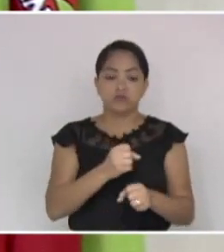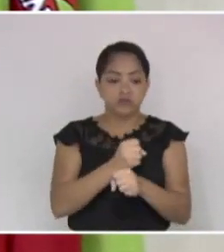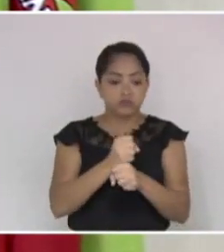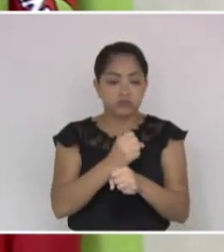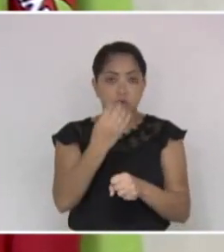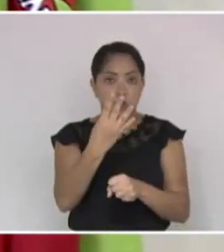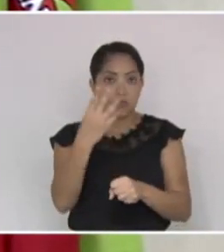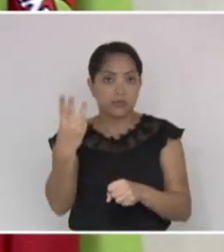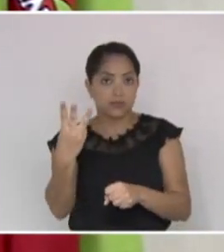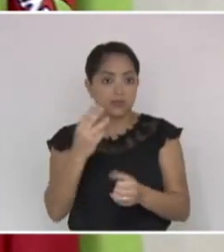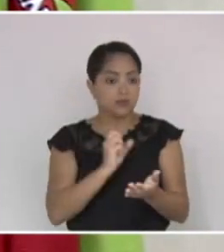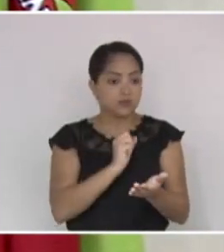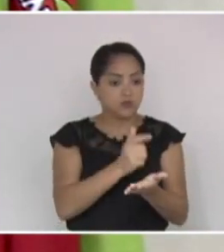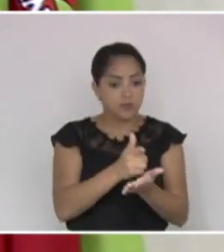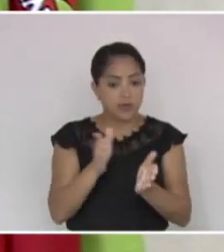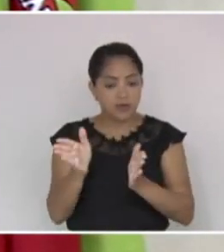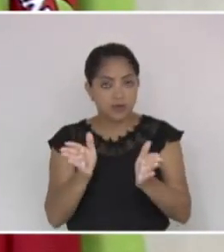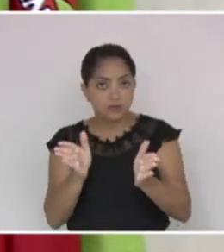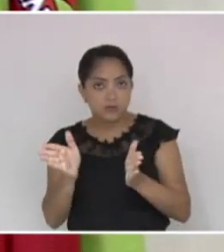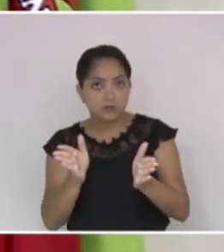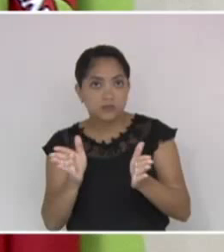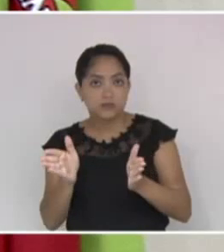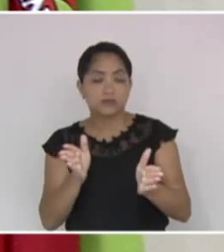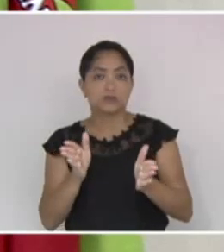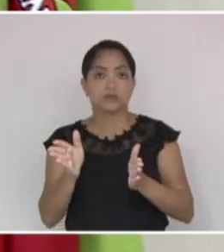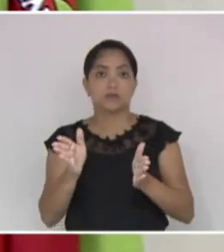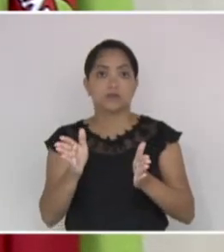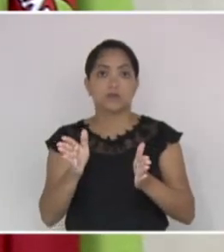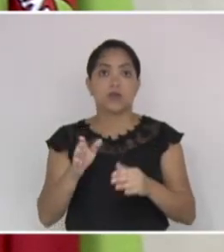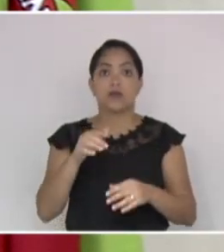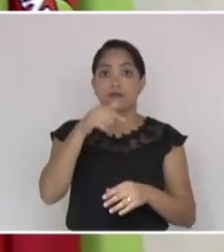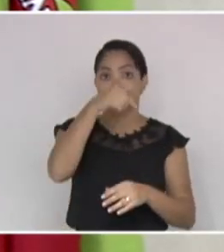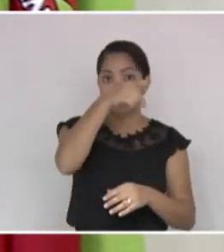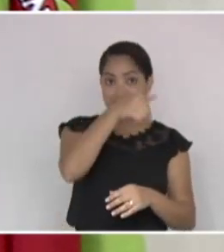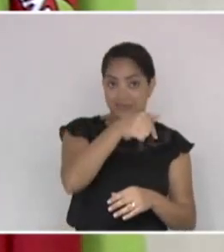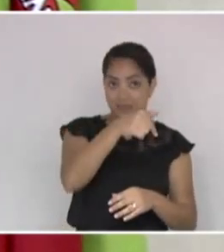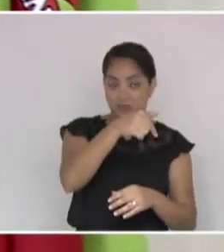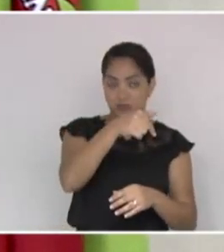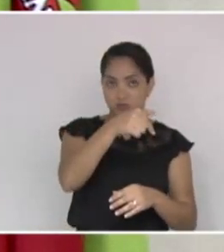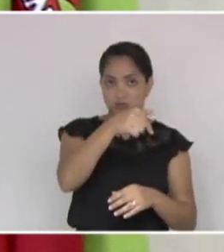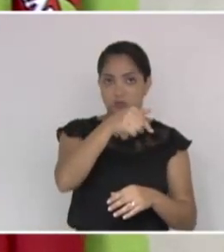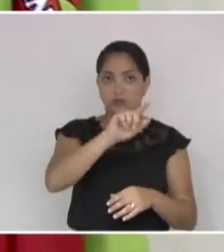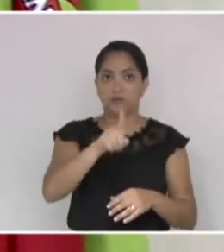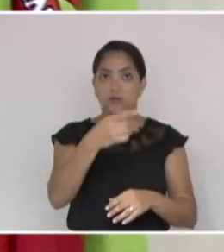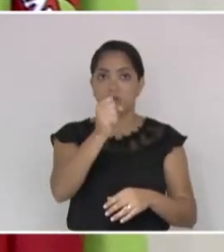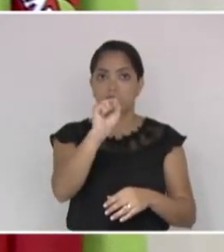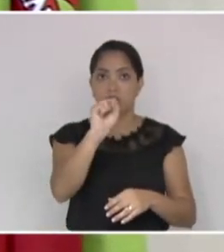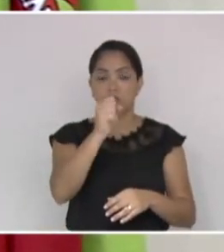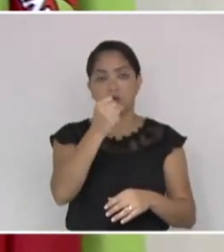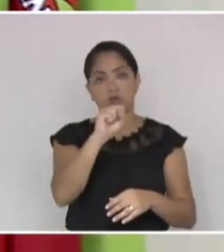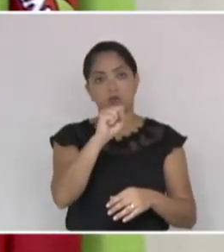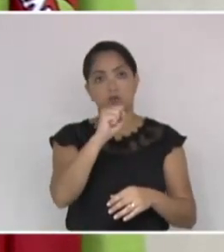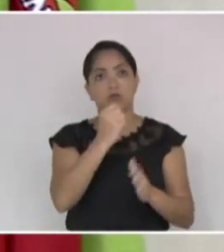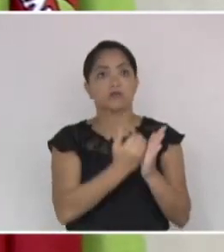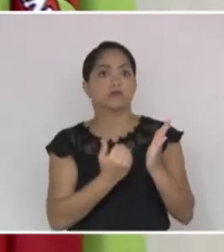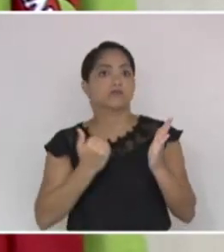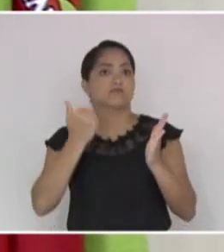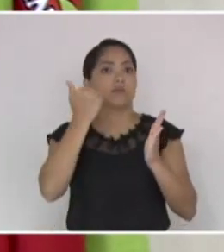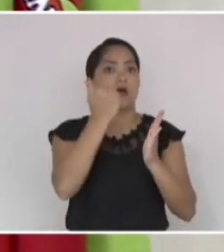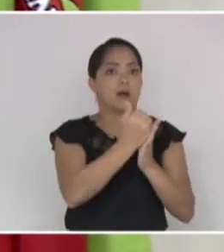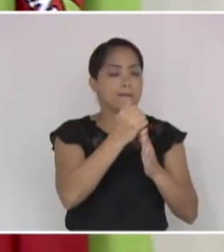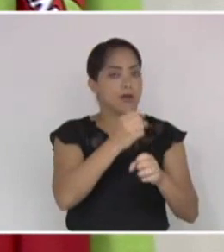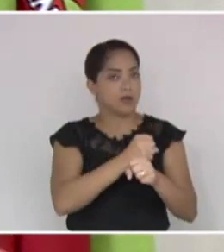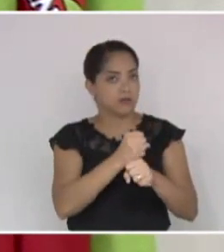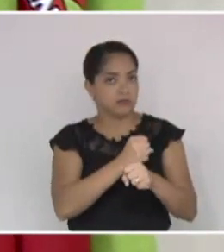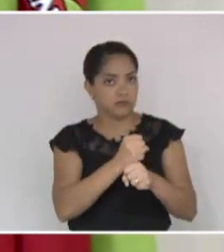com a diferença de jornada, a mulher terá 7,8 anos a mais de trabalho efetivo. Isso